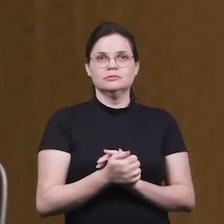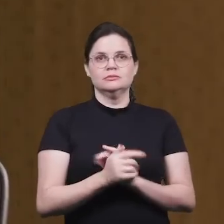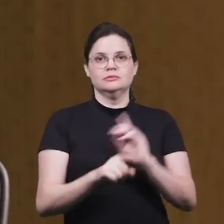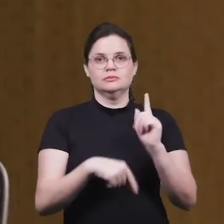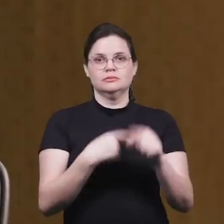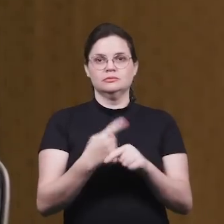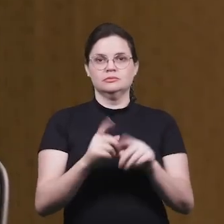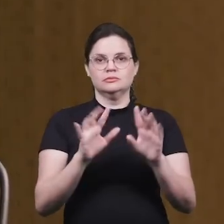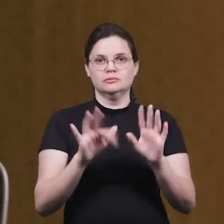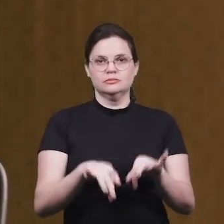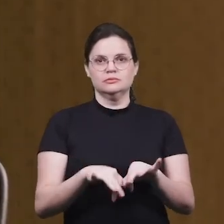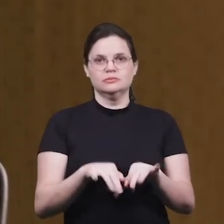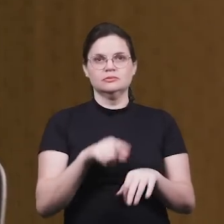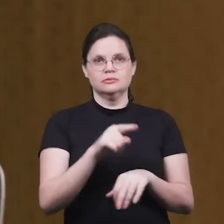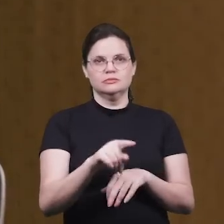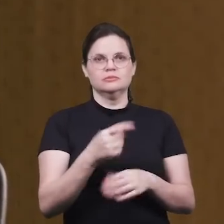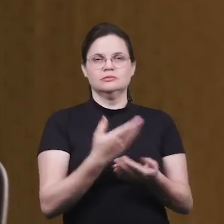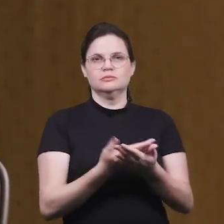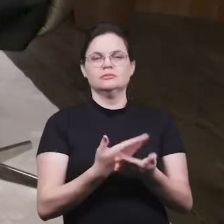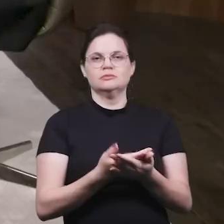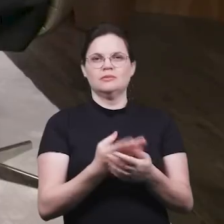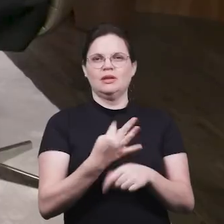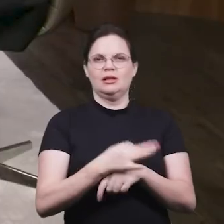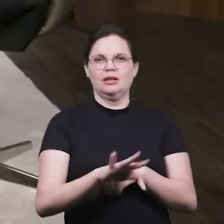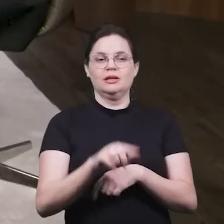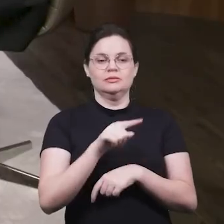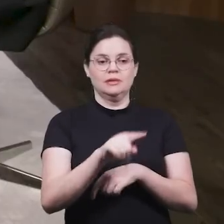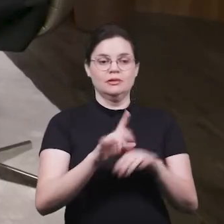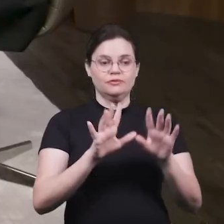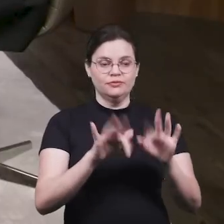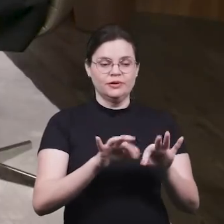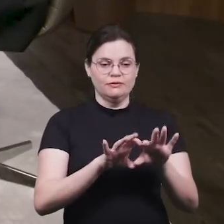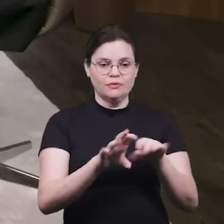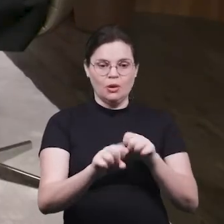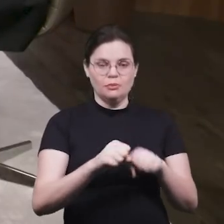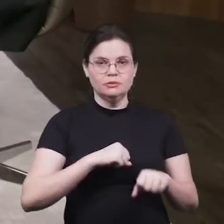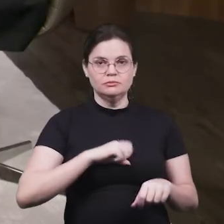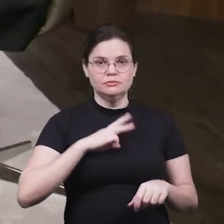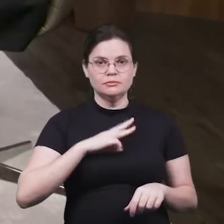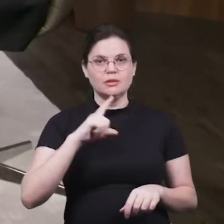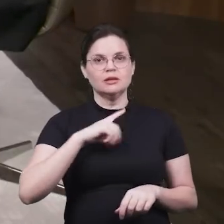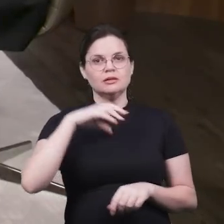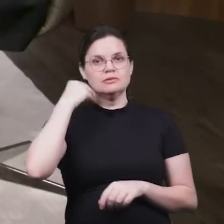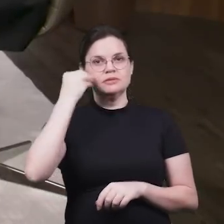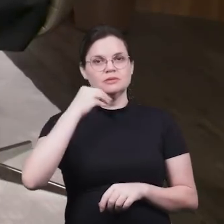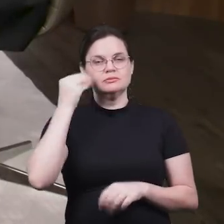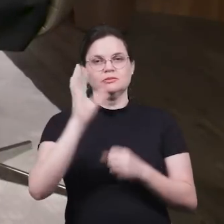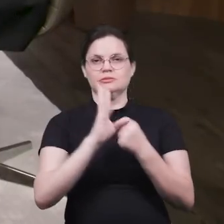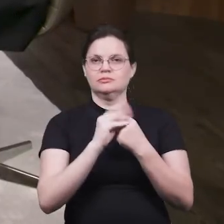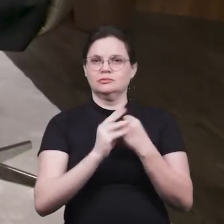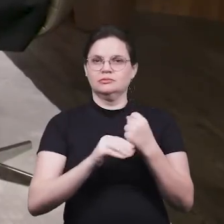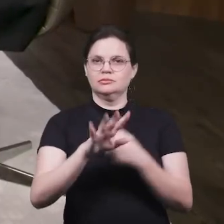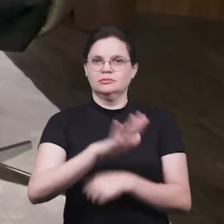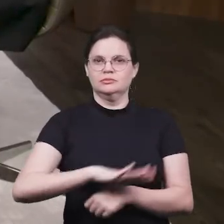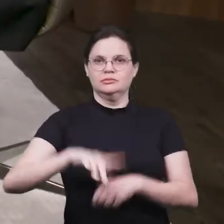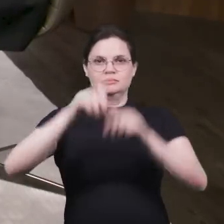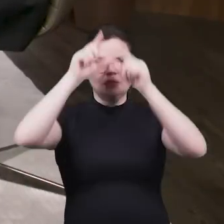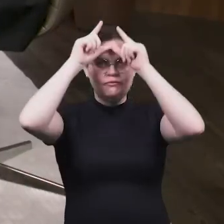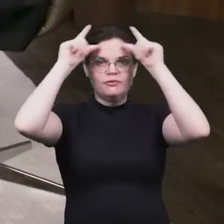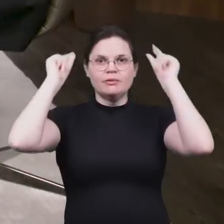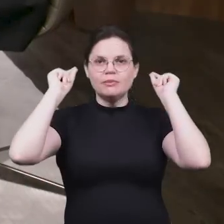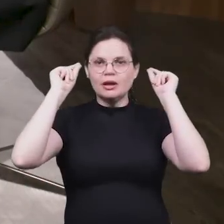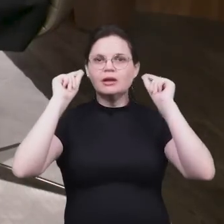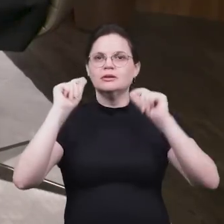terminou no 2º grau, na escola técnica, aí ela teve essa oportunidade de ter esse conhecimento, de ser formado